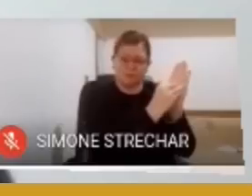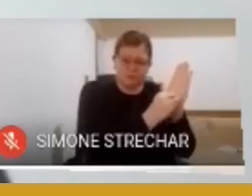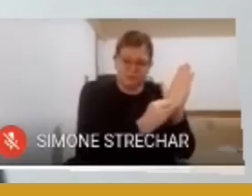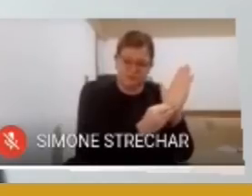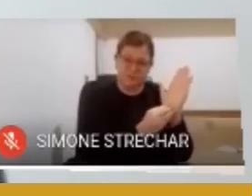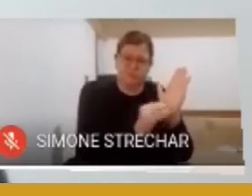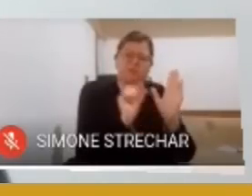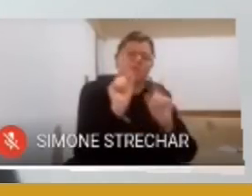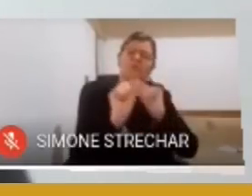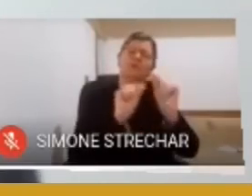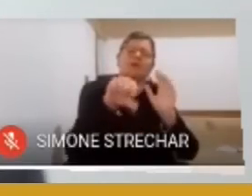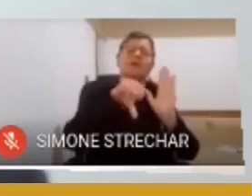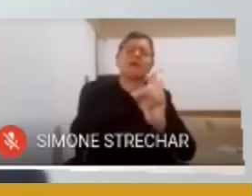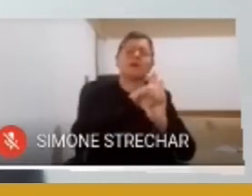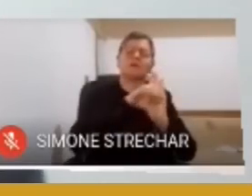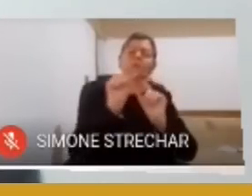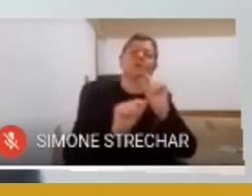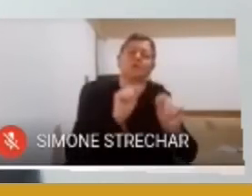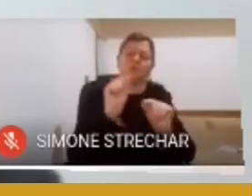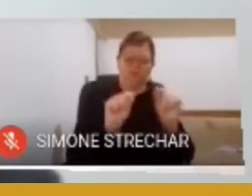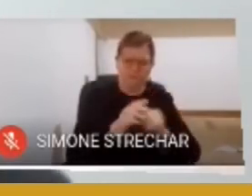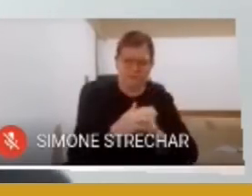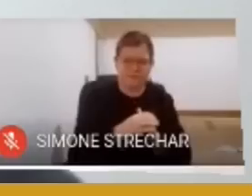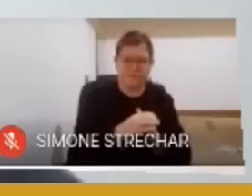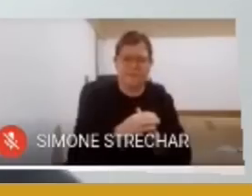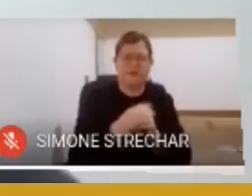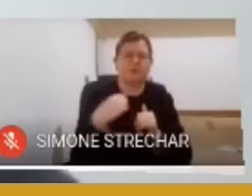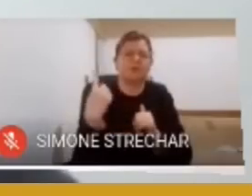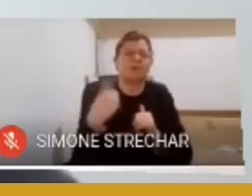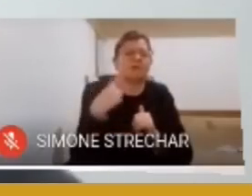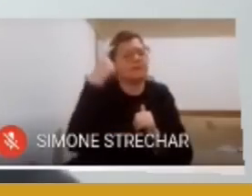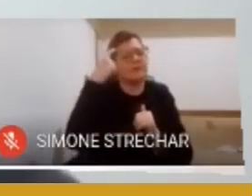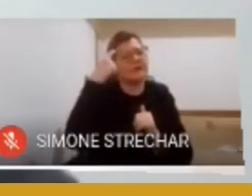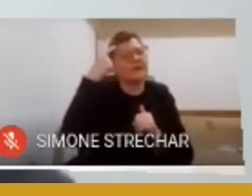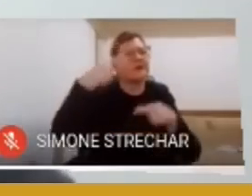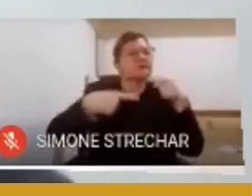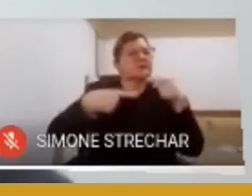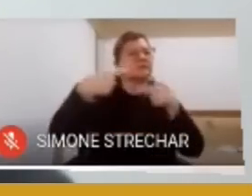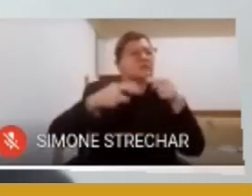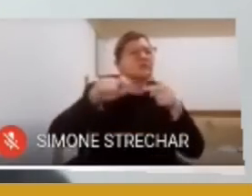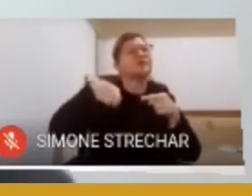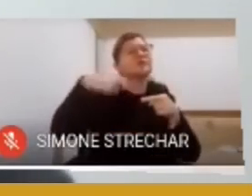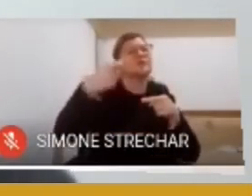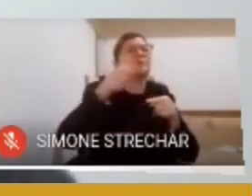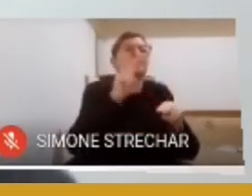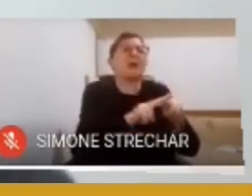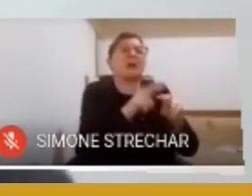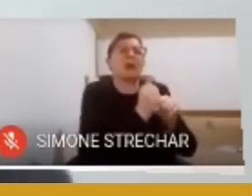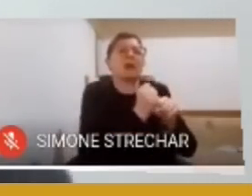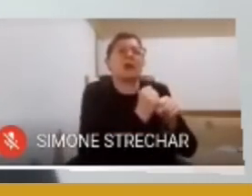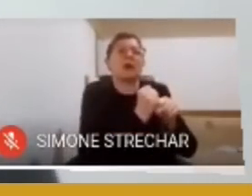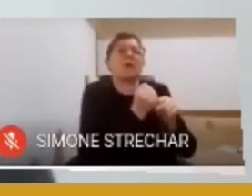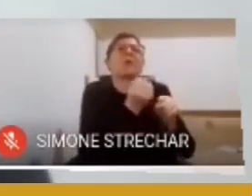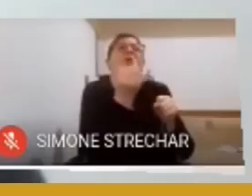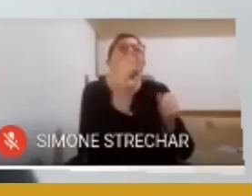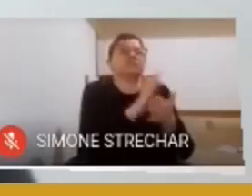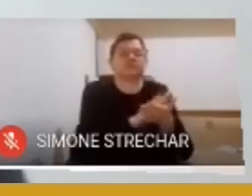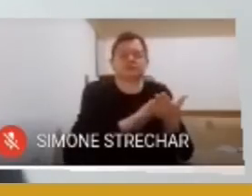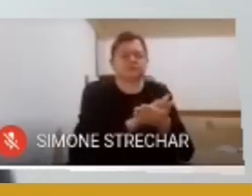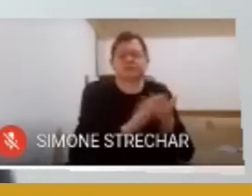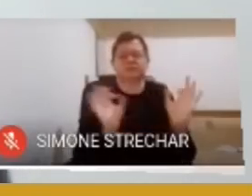penas estipuladas, acho que não é o objetivo dessa nossa conversa, e ficaria uma conversa mais da área do direito, um pouco